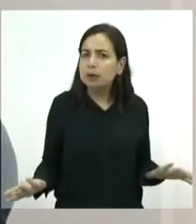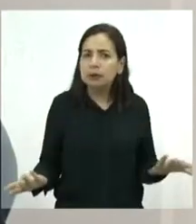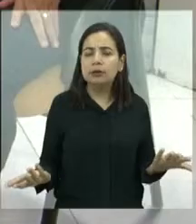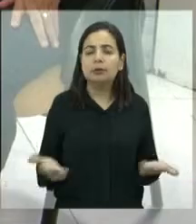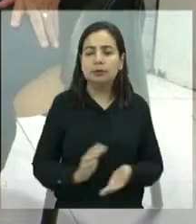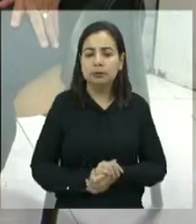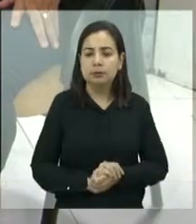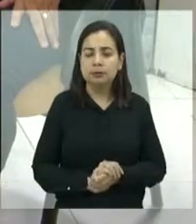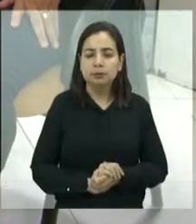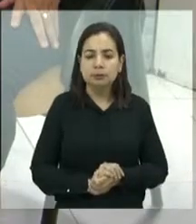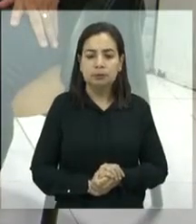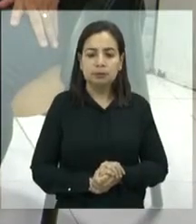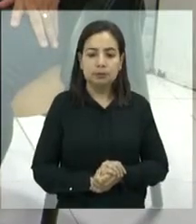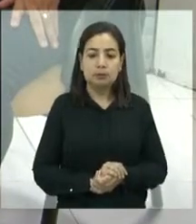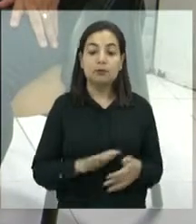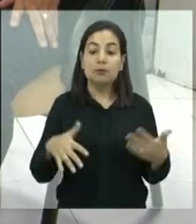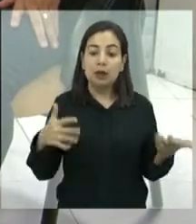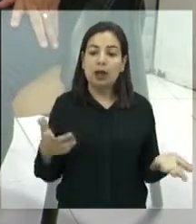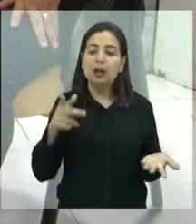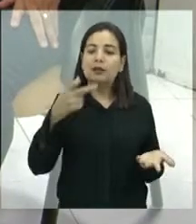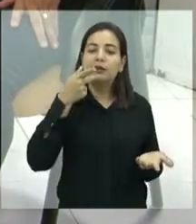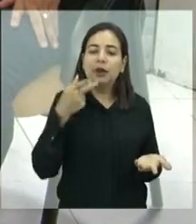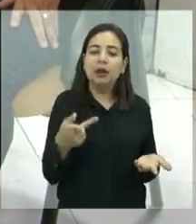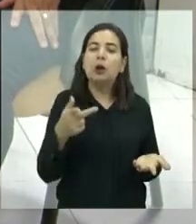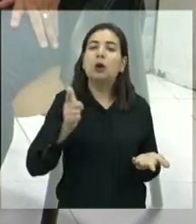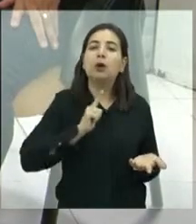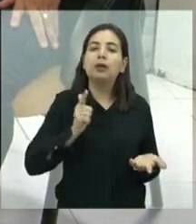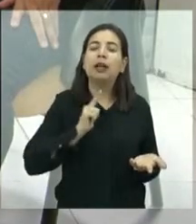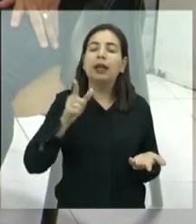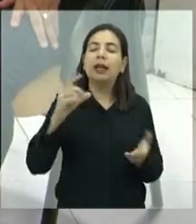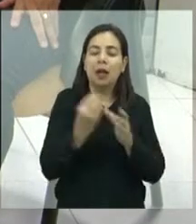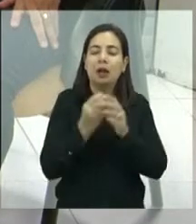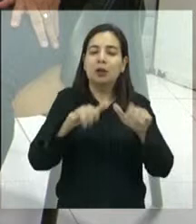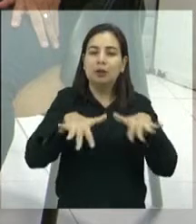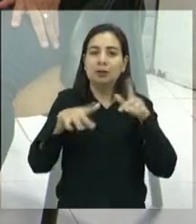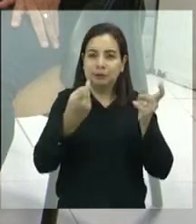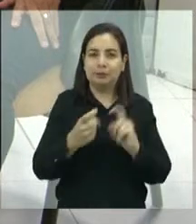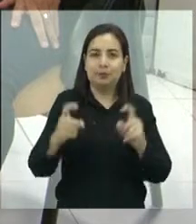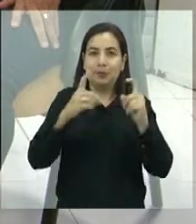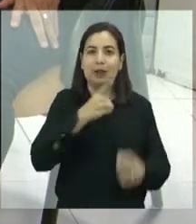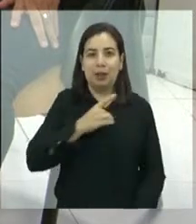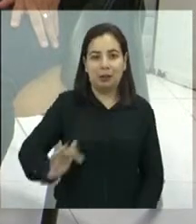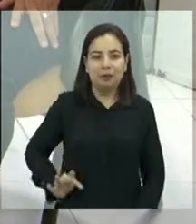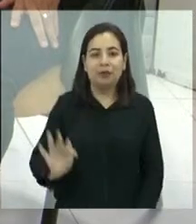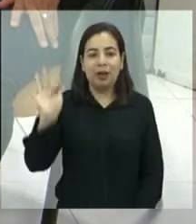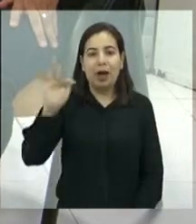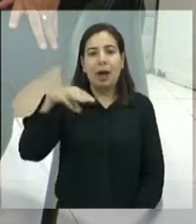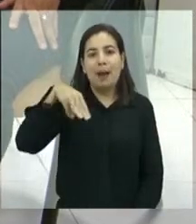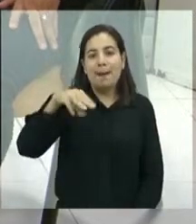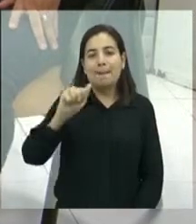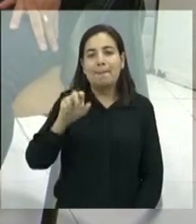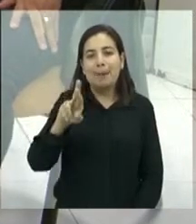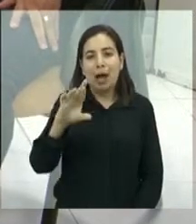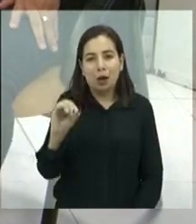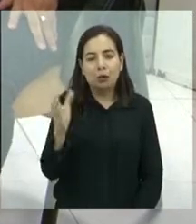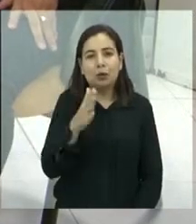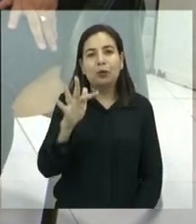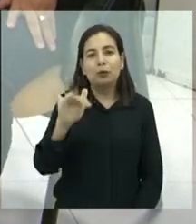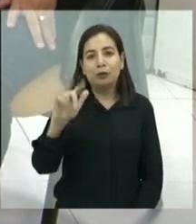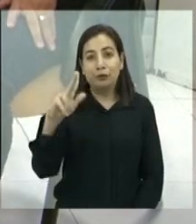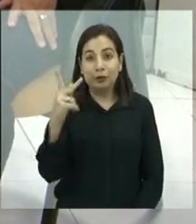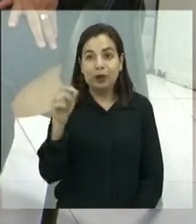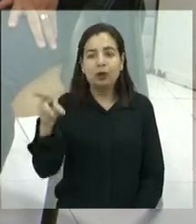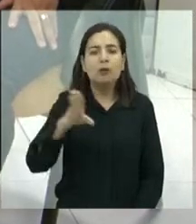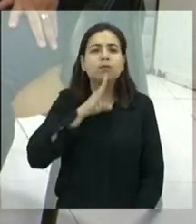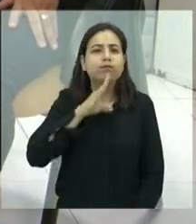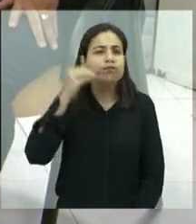dos incentivos fiscais. Ontem, nesta audiência pública, o deputado federal Mauro Filho, que é um extremo conhecedor deste